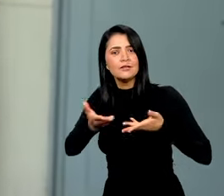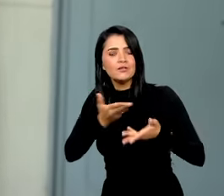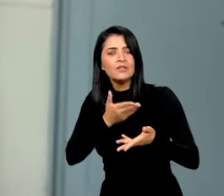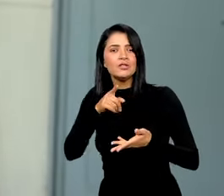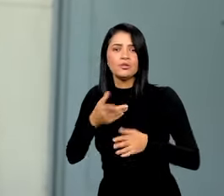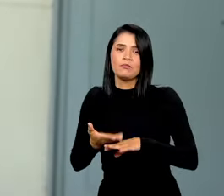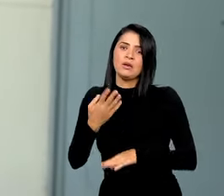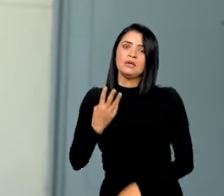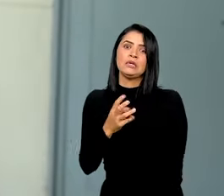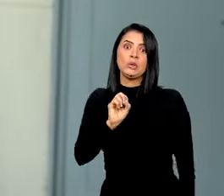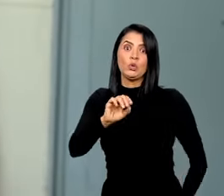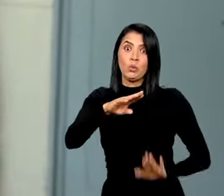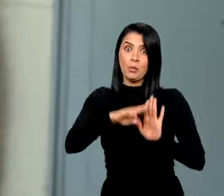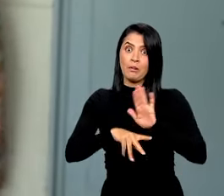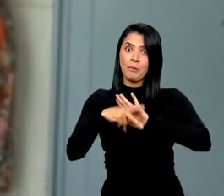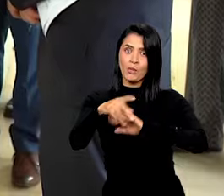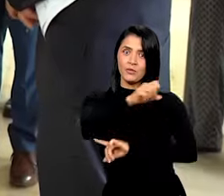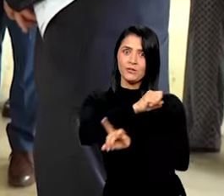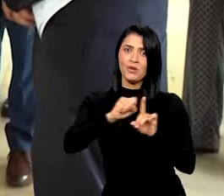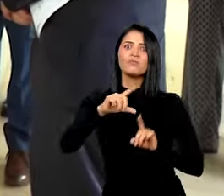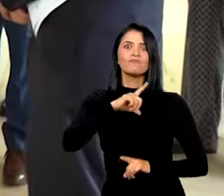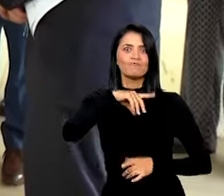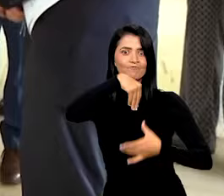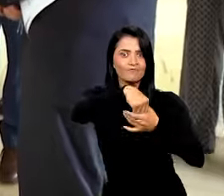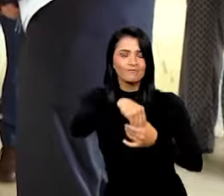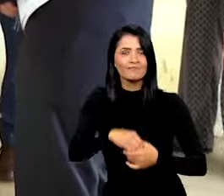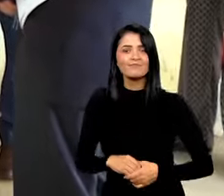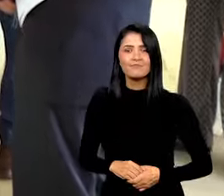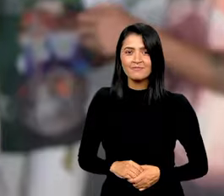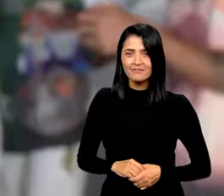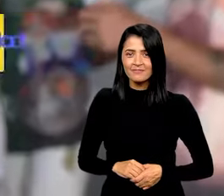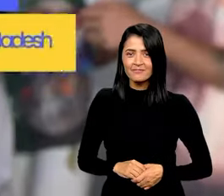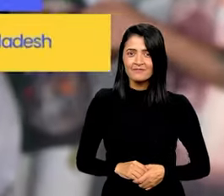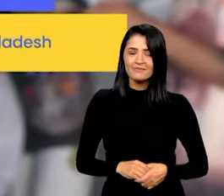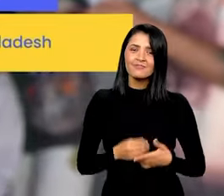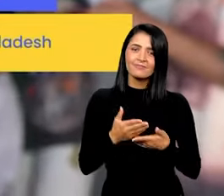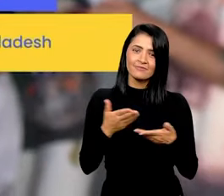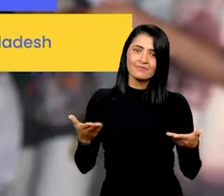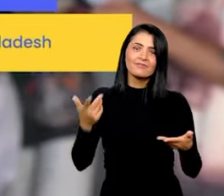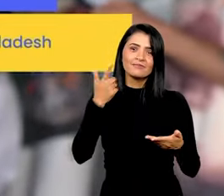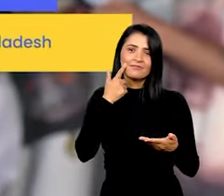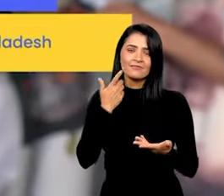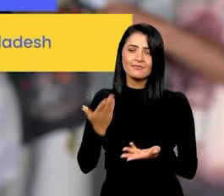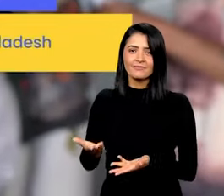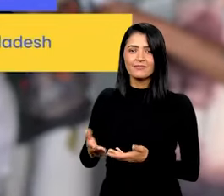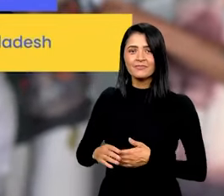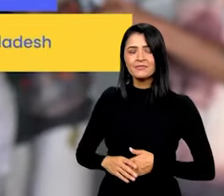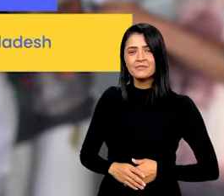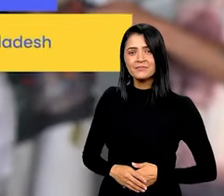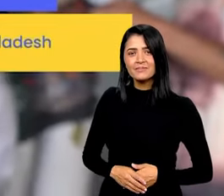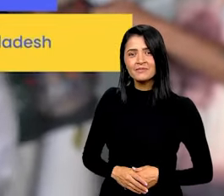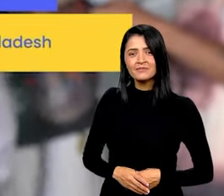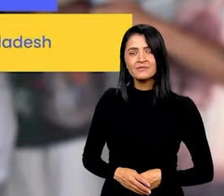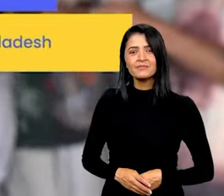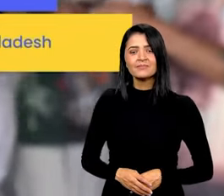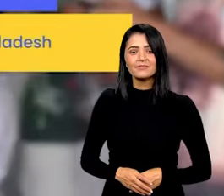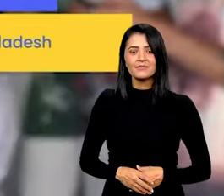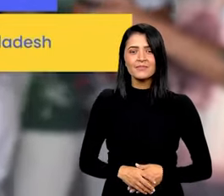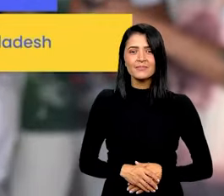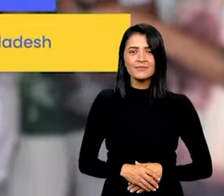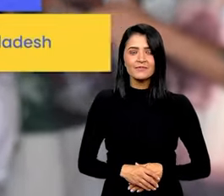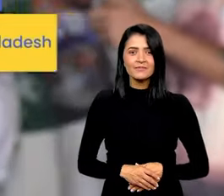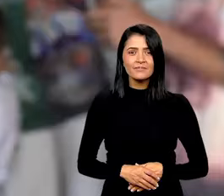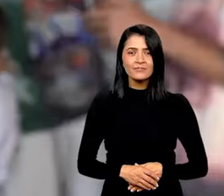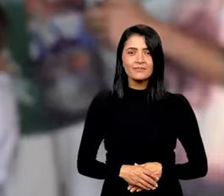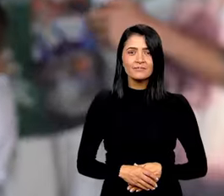serviços e a mais de 38 programas sociais. It was amazing. the total idea, the single registry